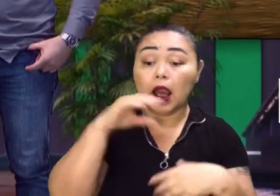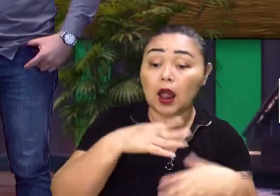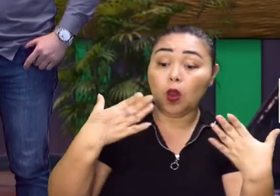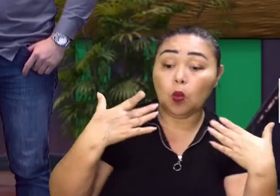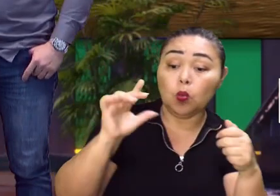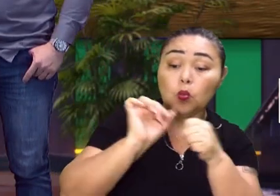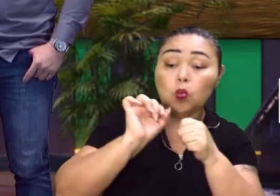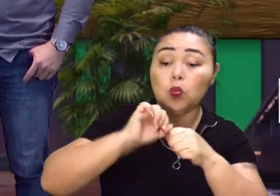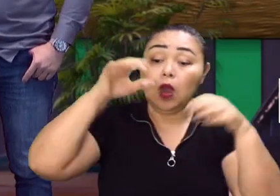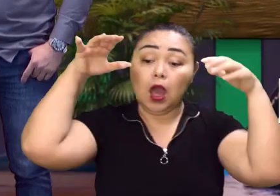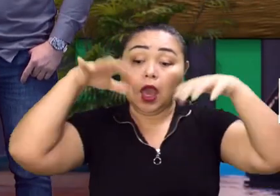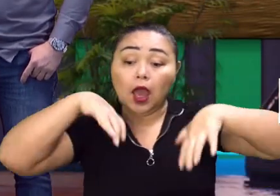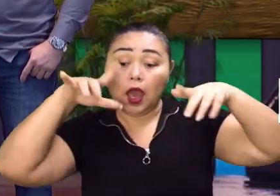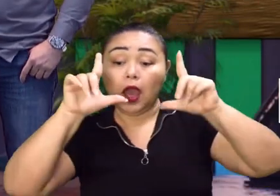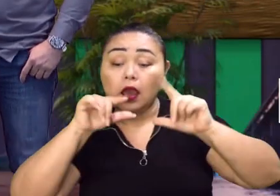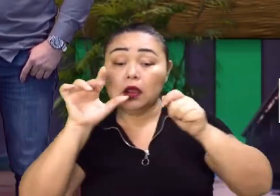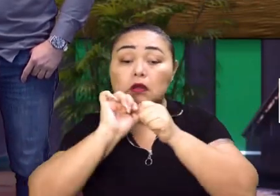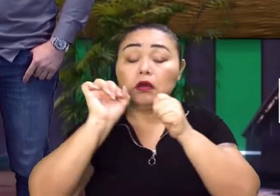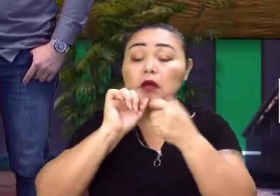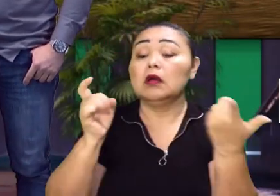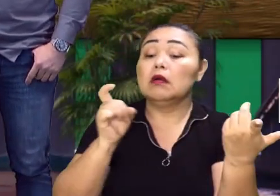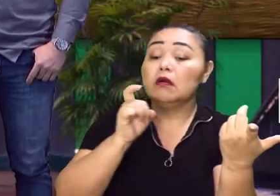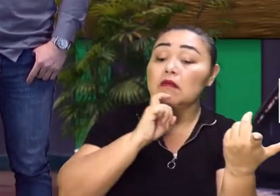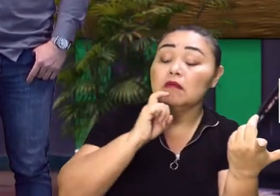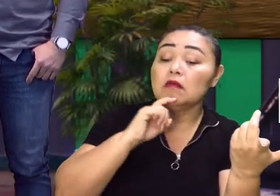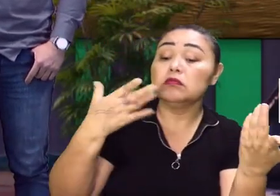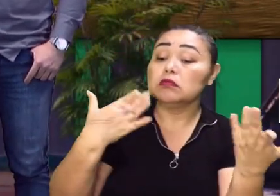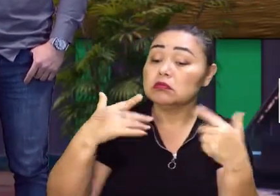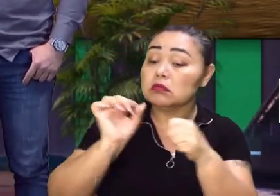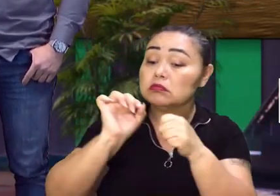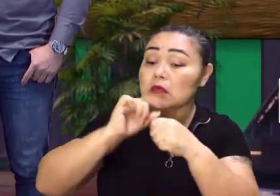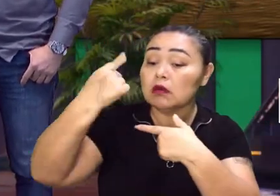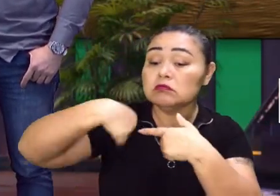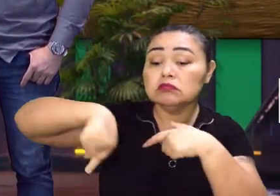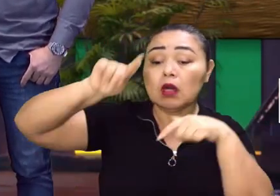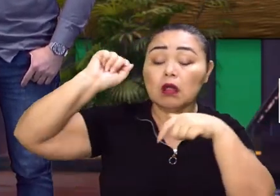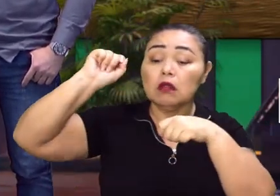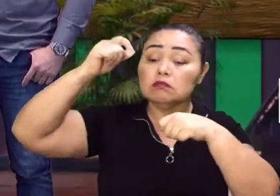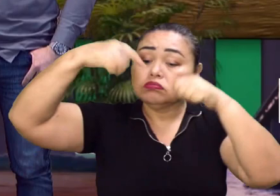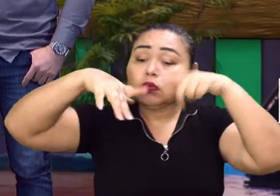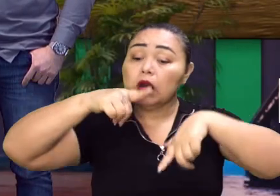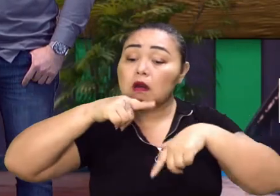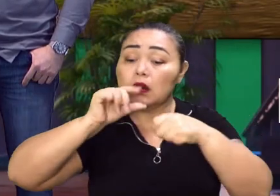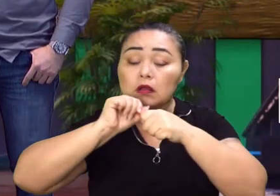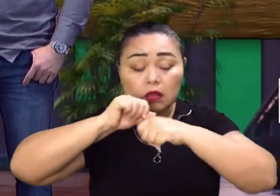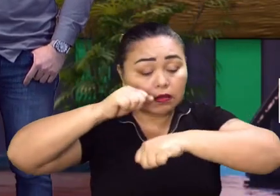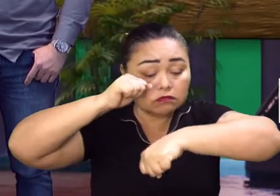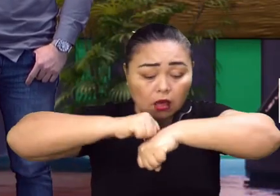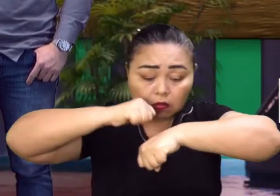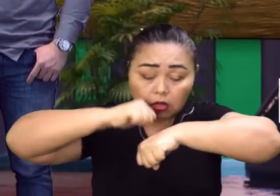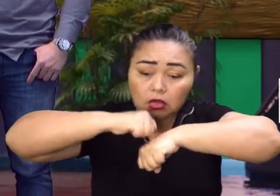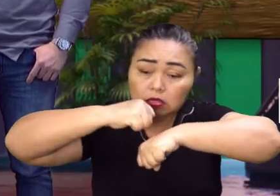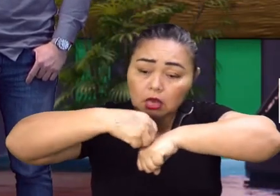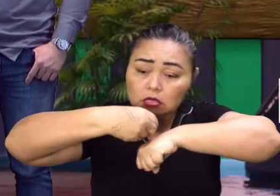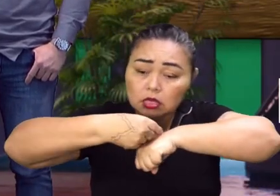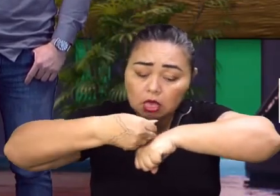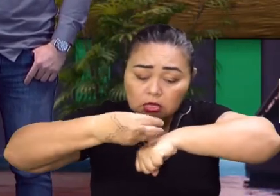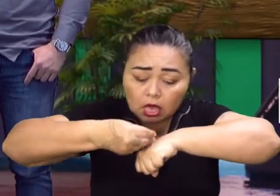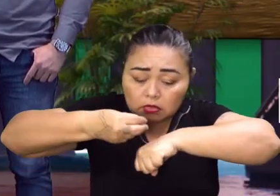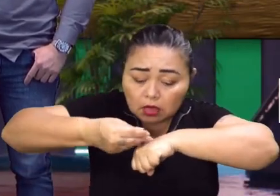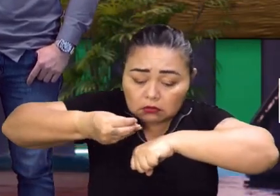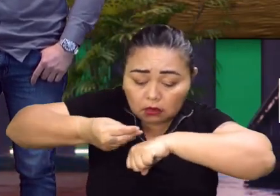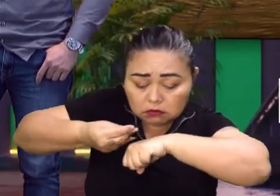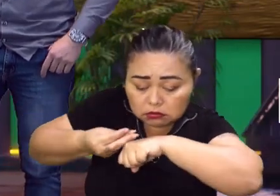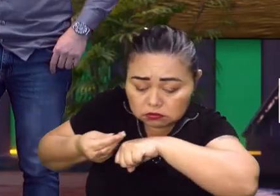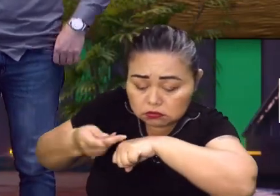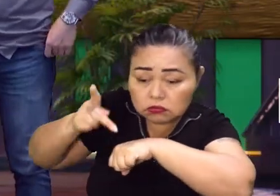milhões e milhões de anos frio calor isso vai desgastando a rocha e ela